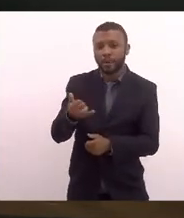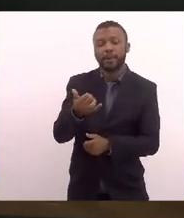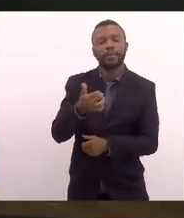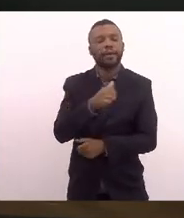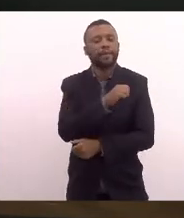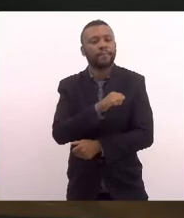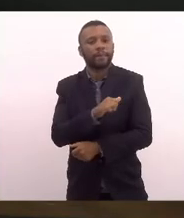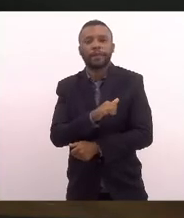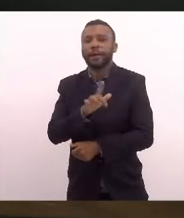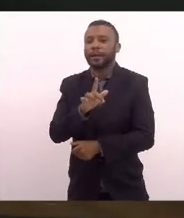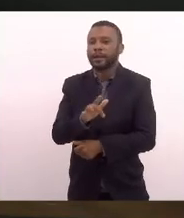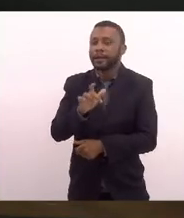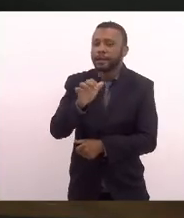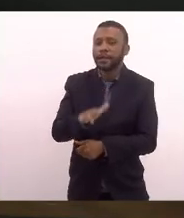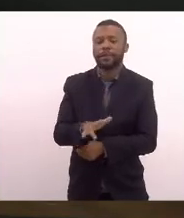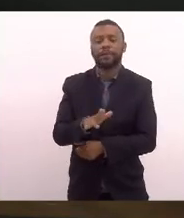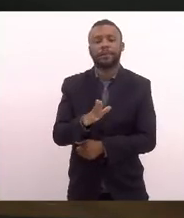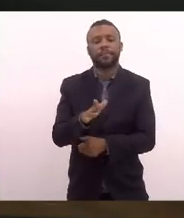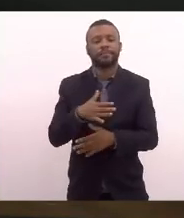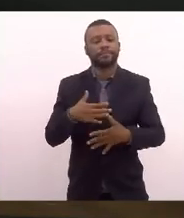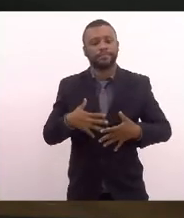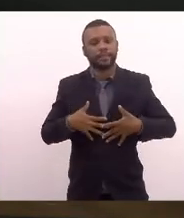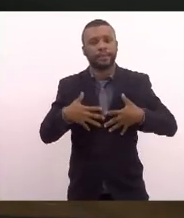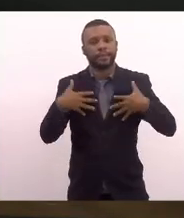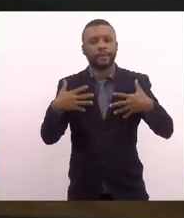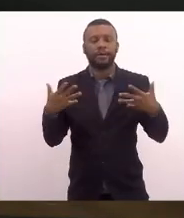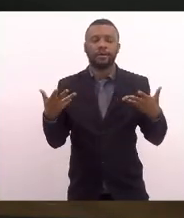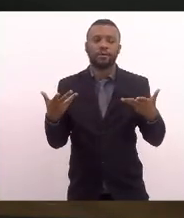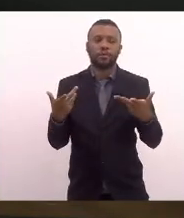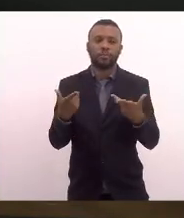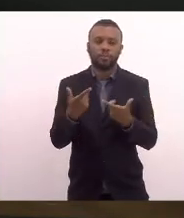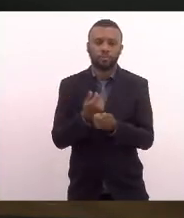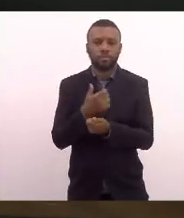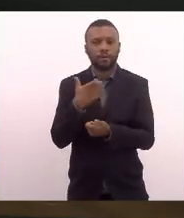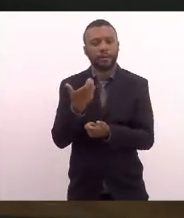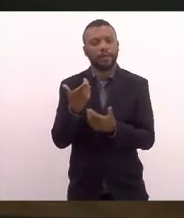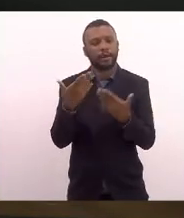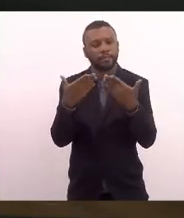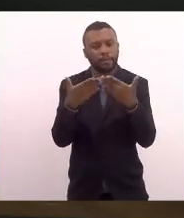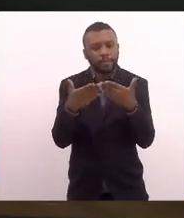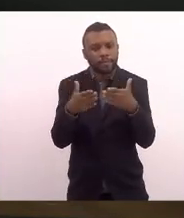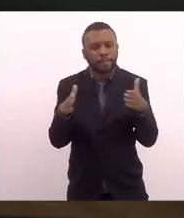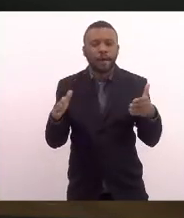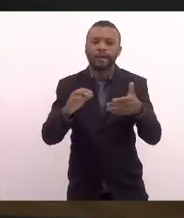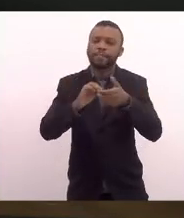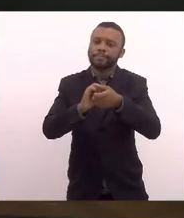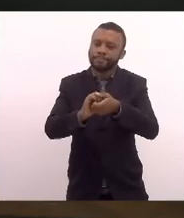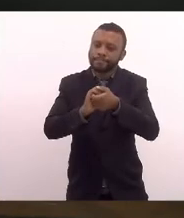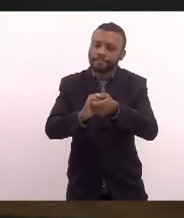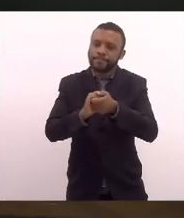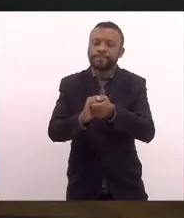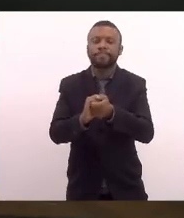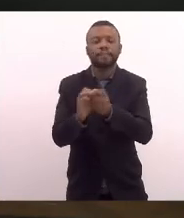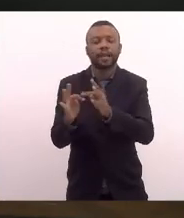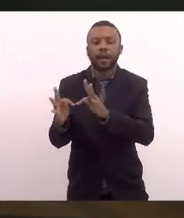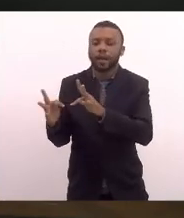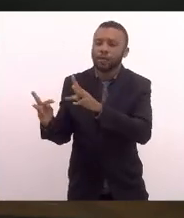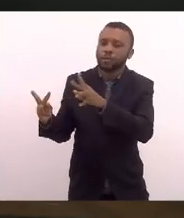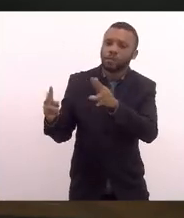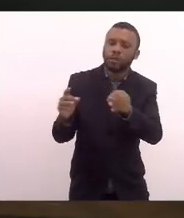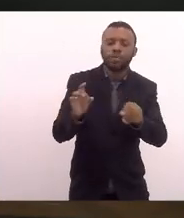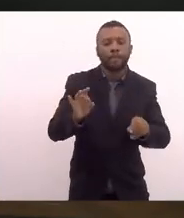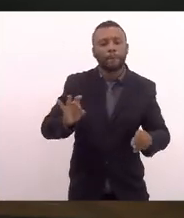Lilian Berenck. Um prazer muito grande. Eu queria ampliar esses cumprimentos, cumprimentar todos aqui